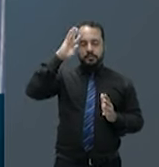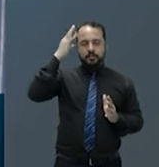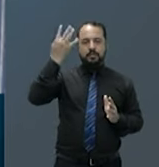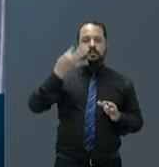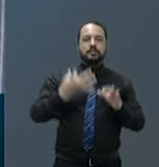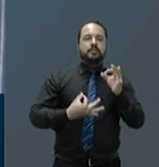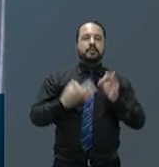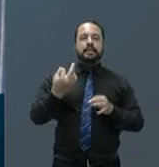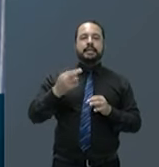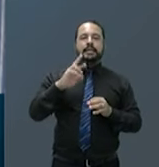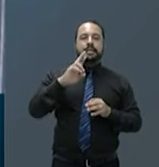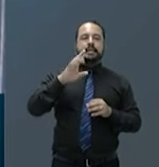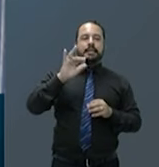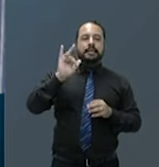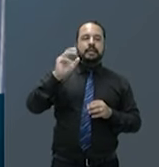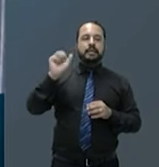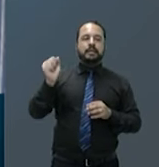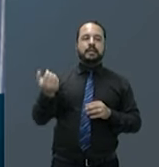RESP